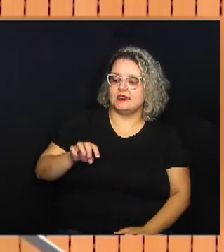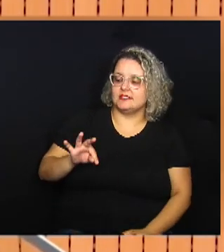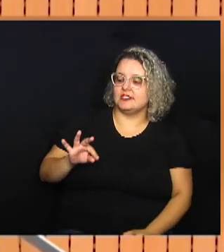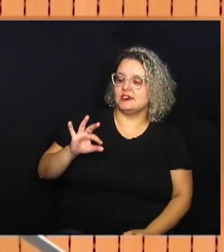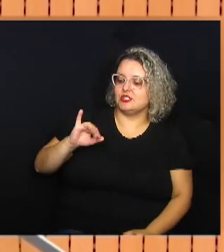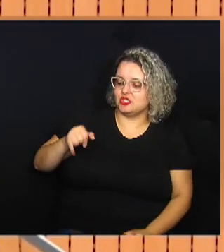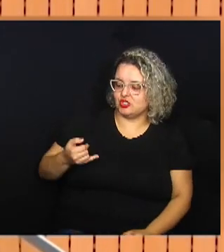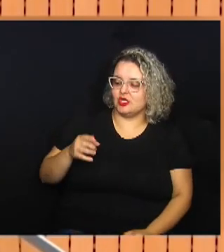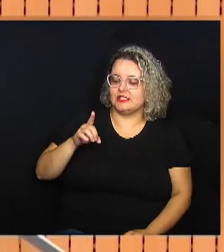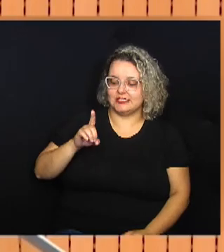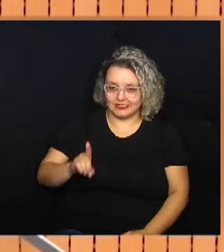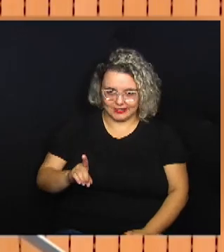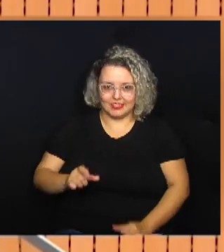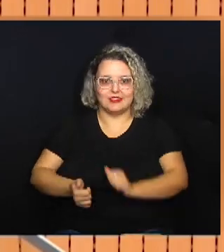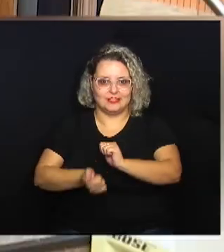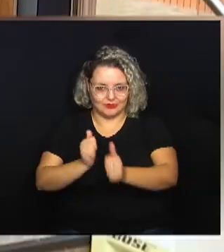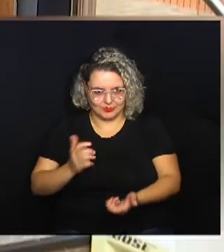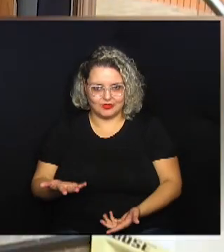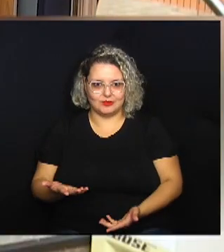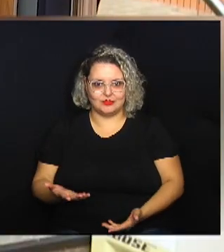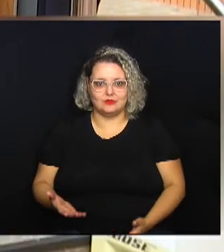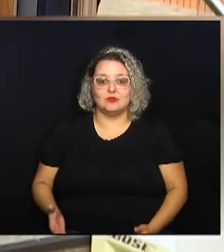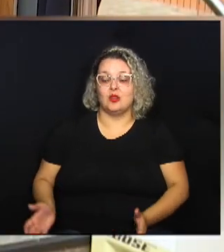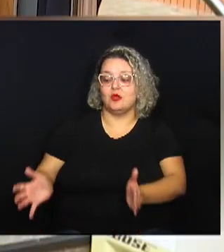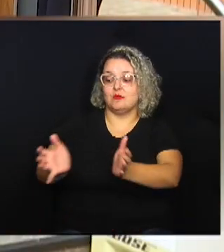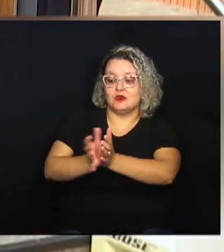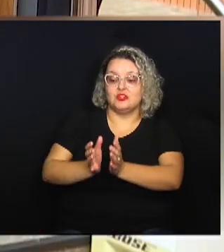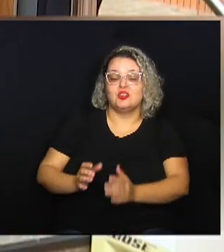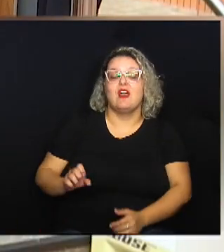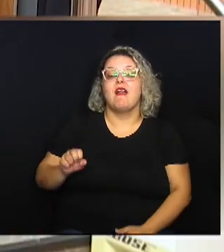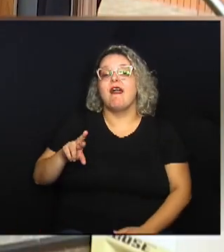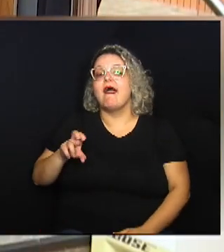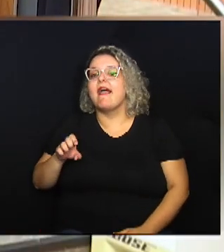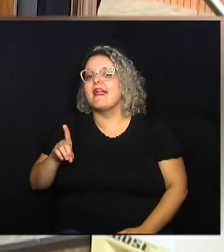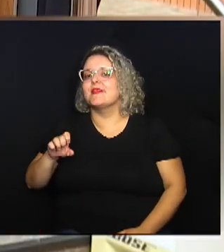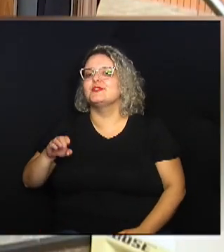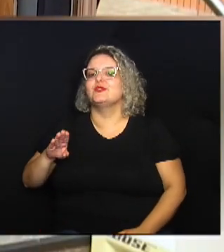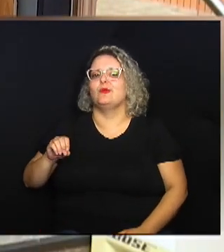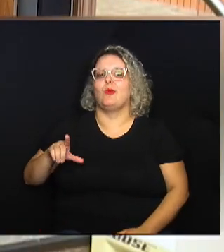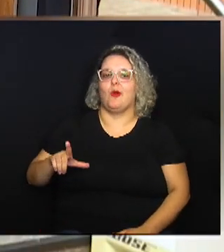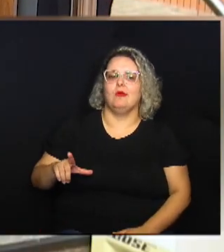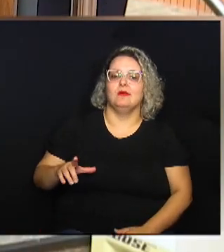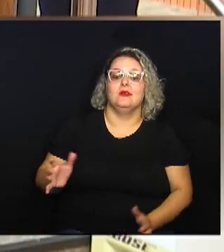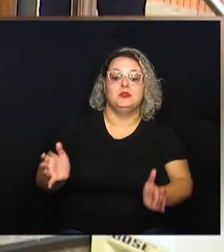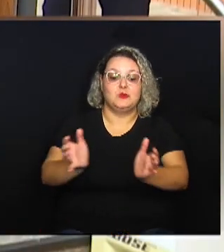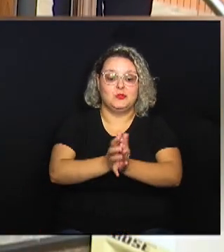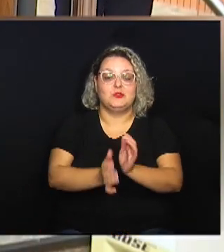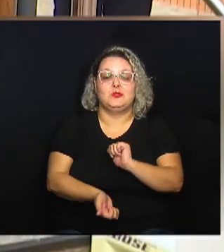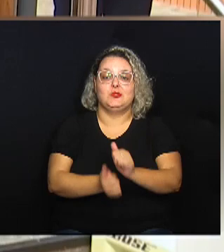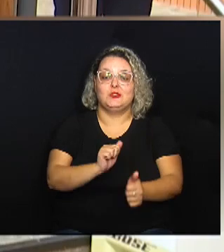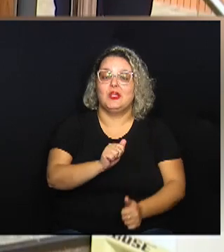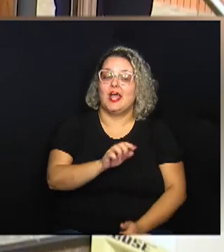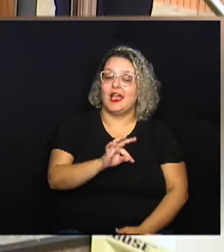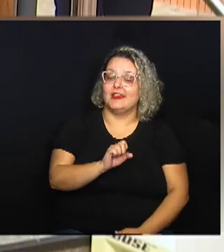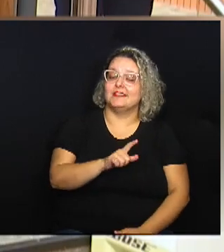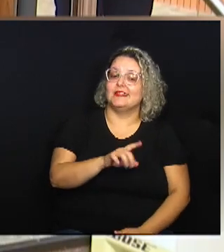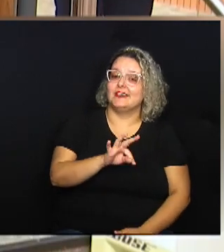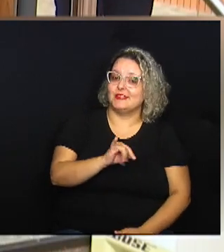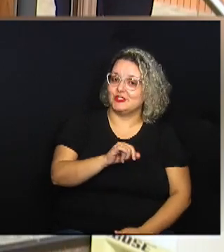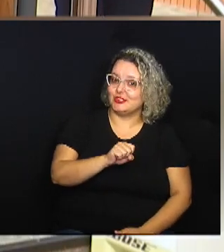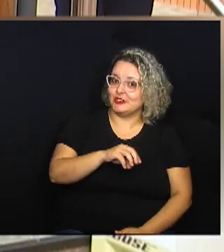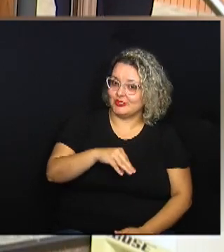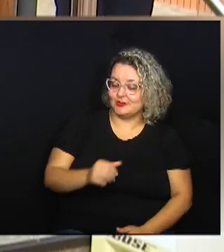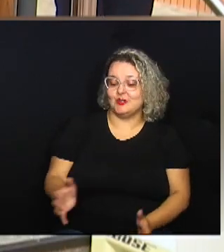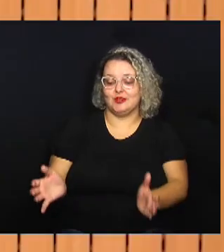auditor da Confederação Brasileira de handebol da Confederação Brasileira de Atletismo e da Confederação